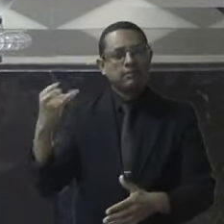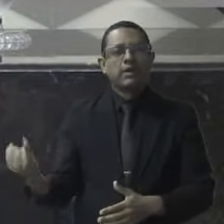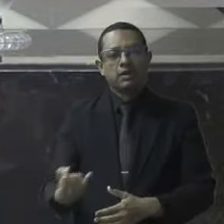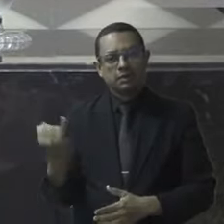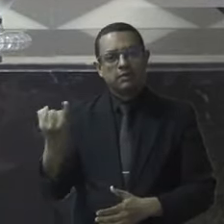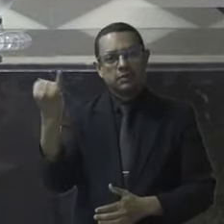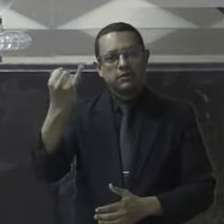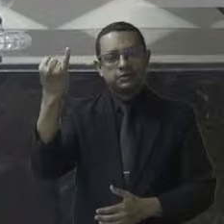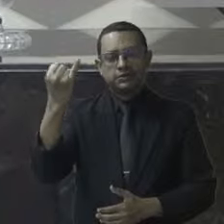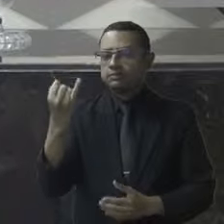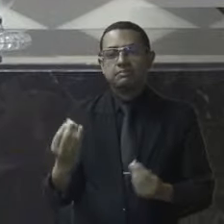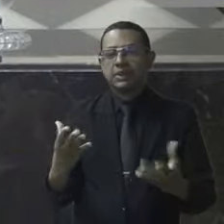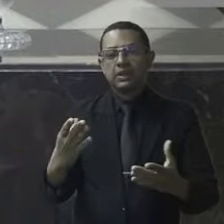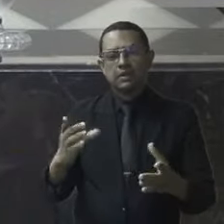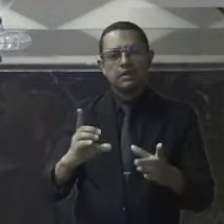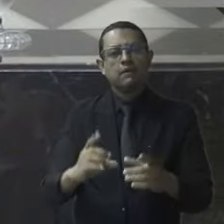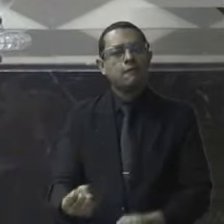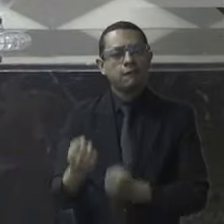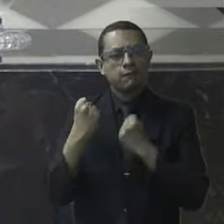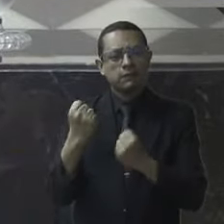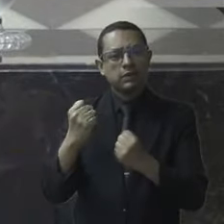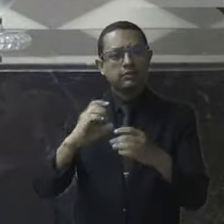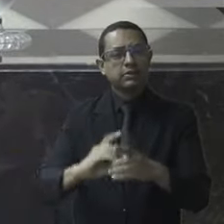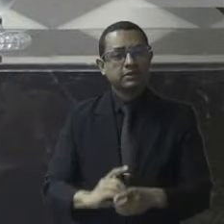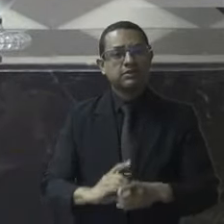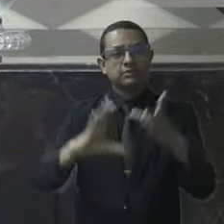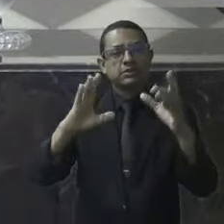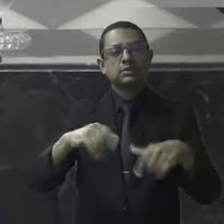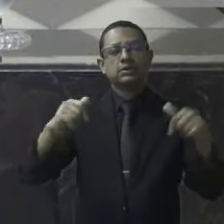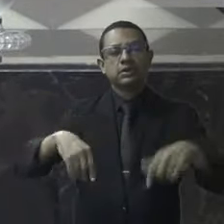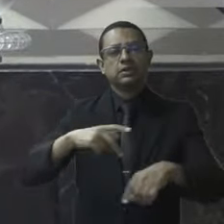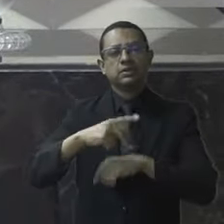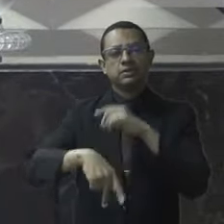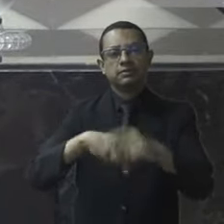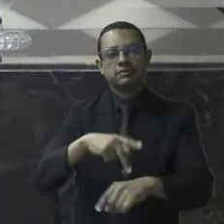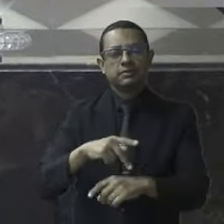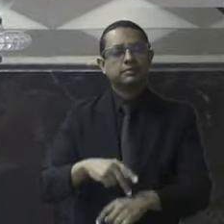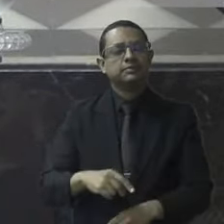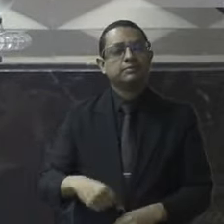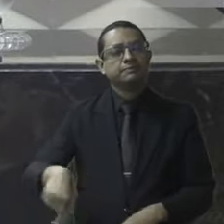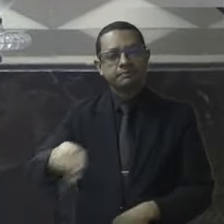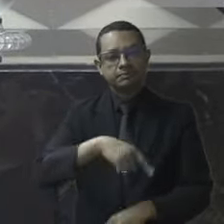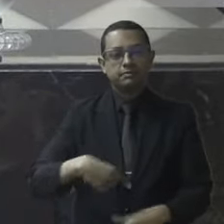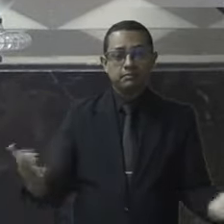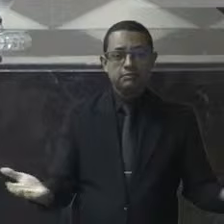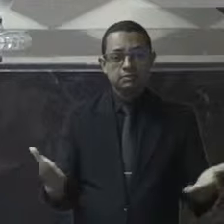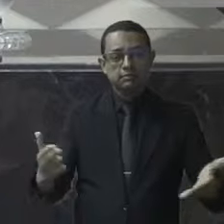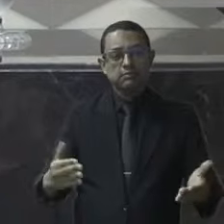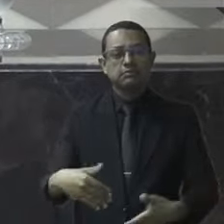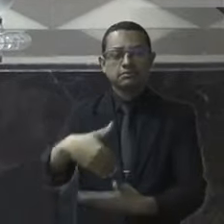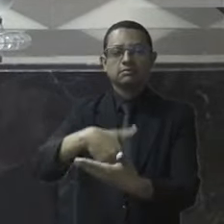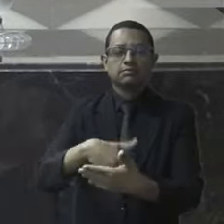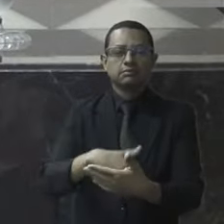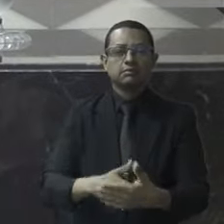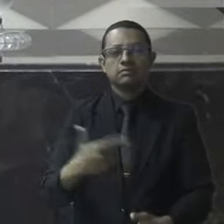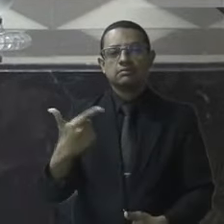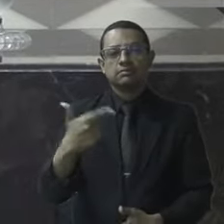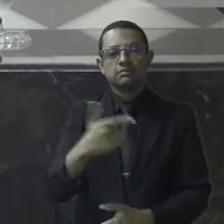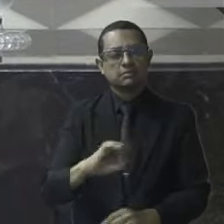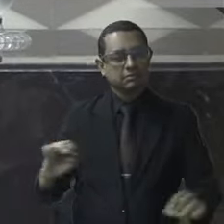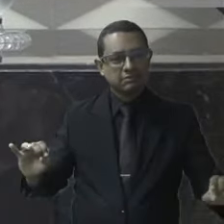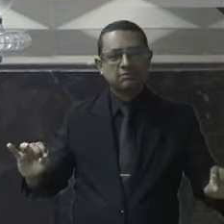a consolidação da democracia em nosso país. E agora nós estamos no segundo turno,